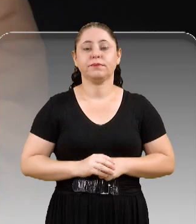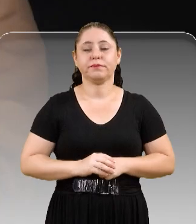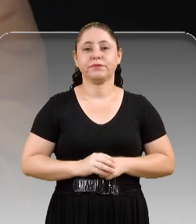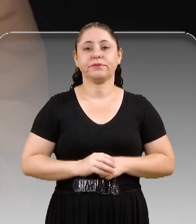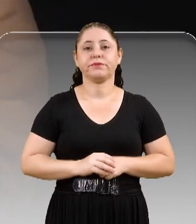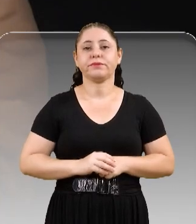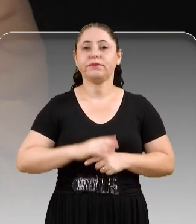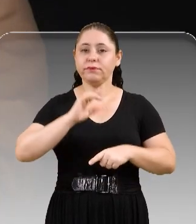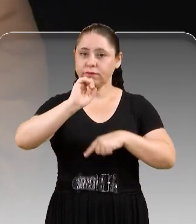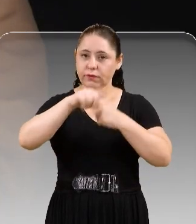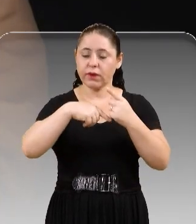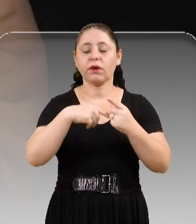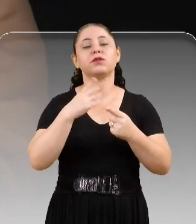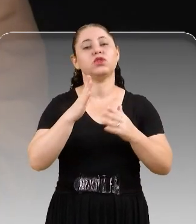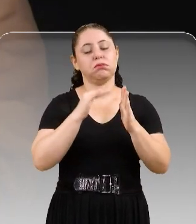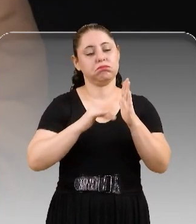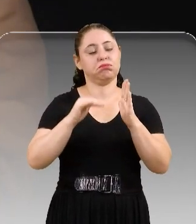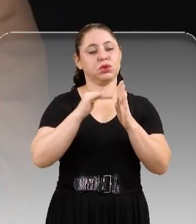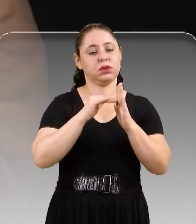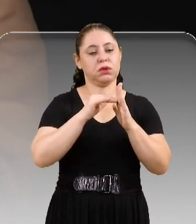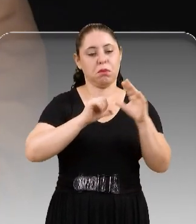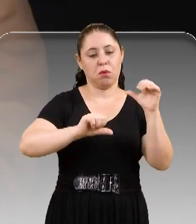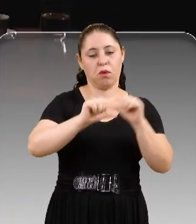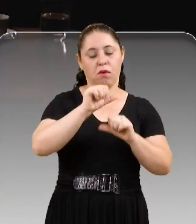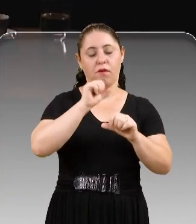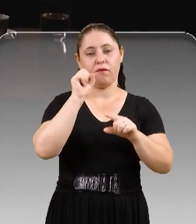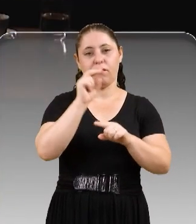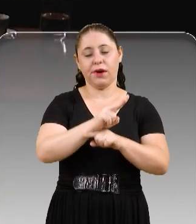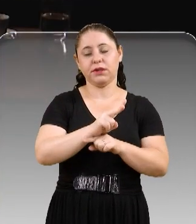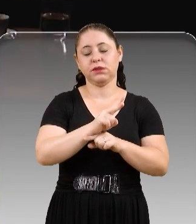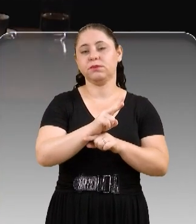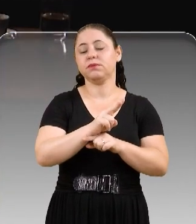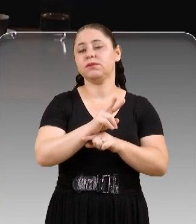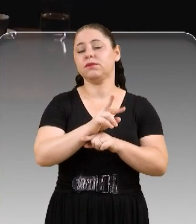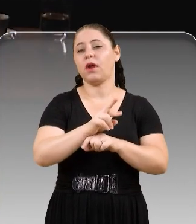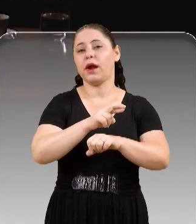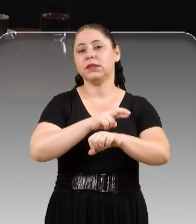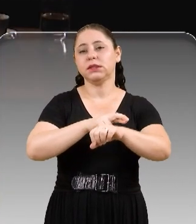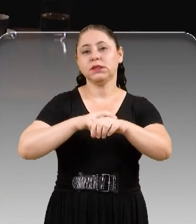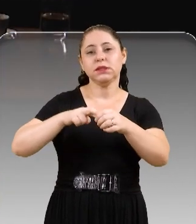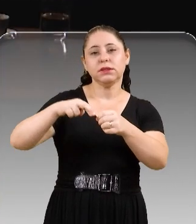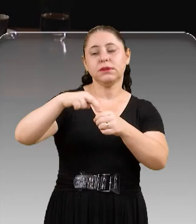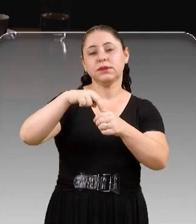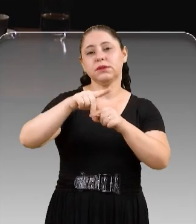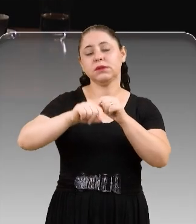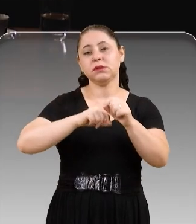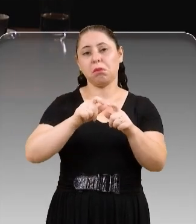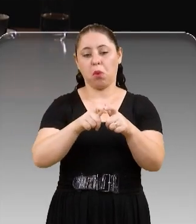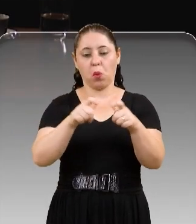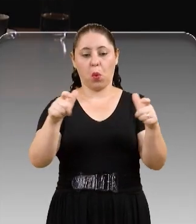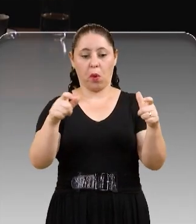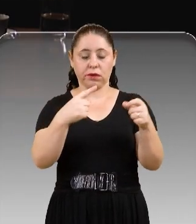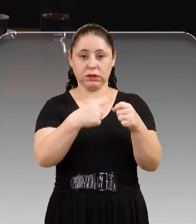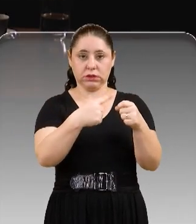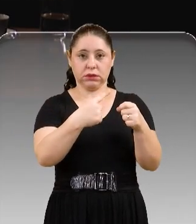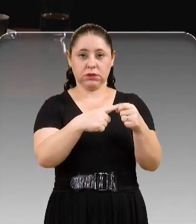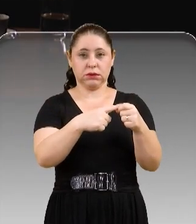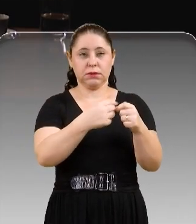promovido já, então, para a comarca de Ribas do Rio Pardo, era a maior comarca do estado então, isso em